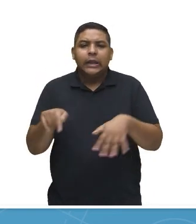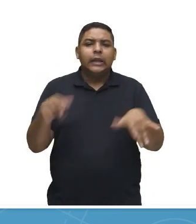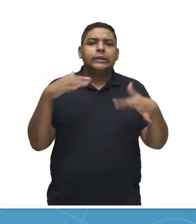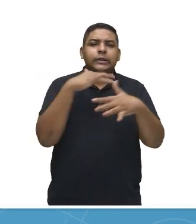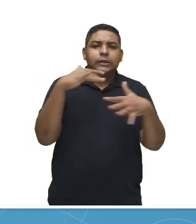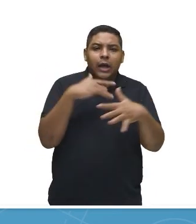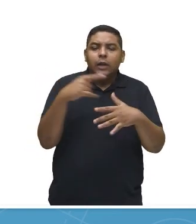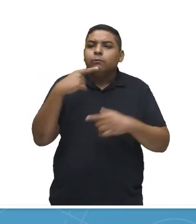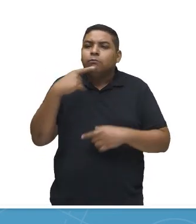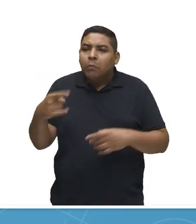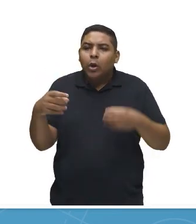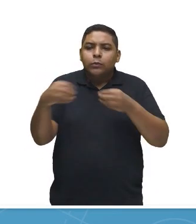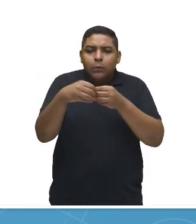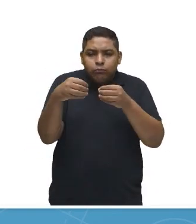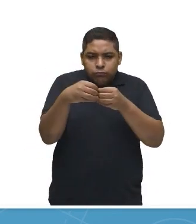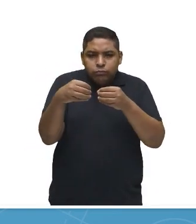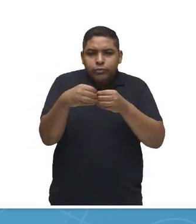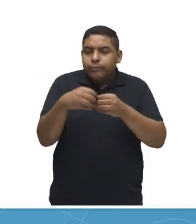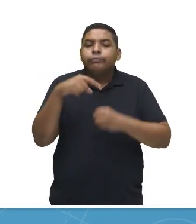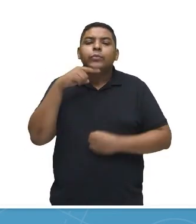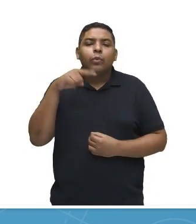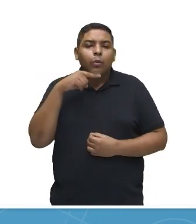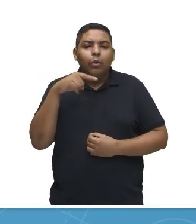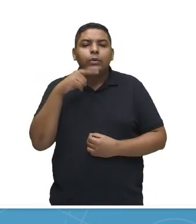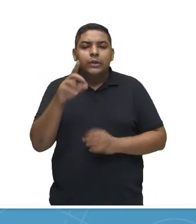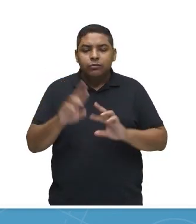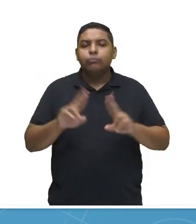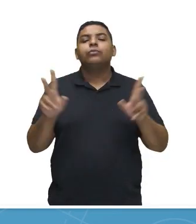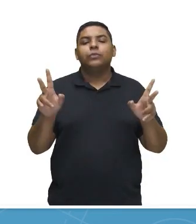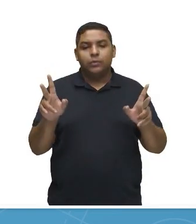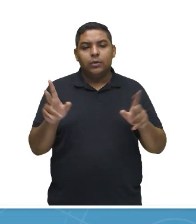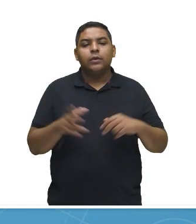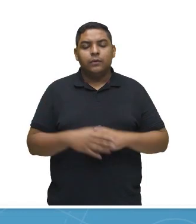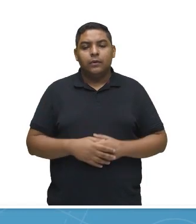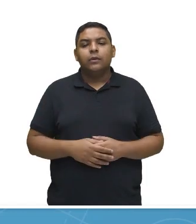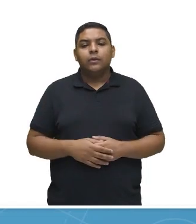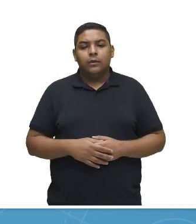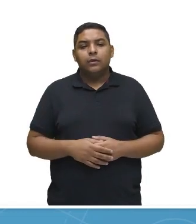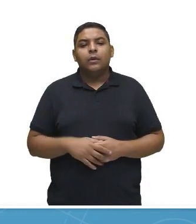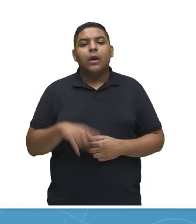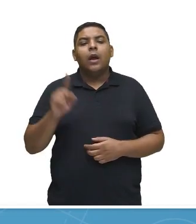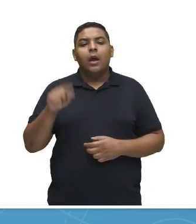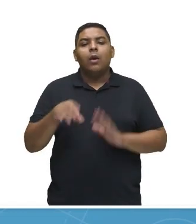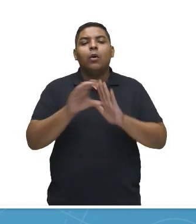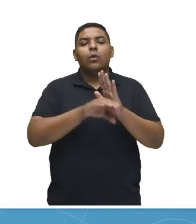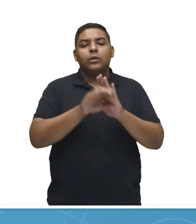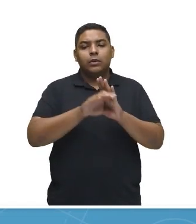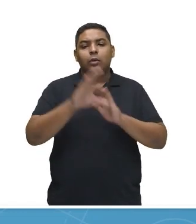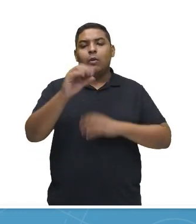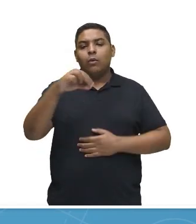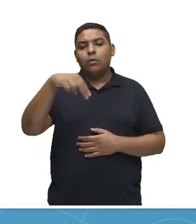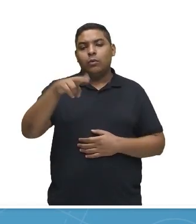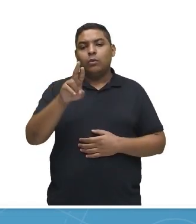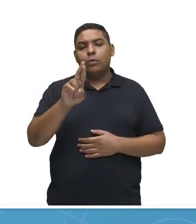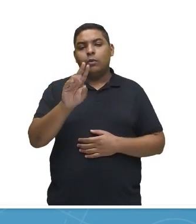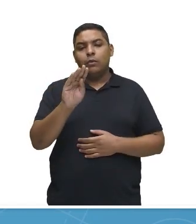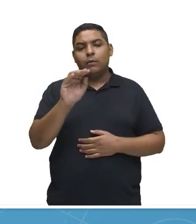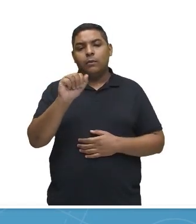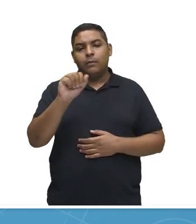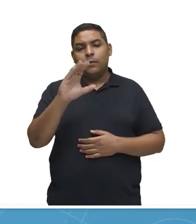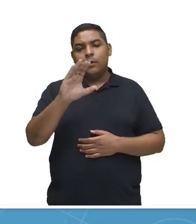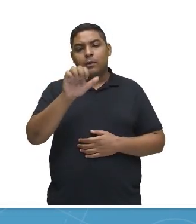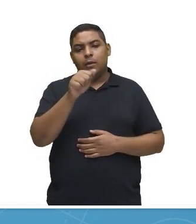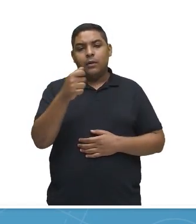muito próximas uma das outras, você não consegue diferenciar uma cidade da outra, é um conceito de conurbação, né? Cidades,